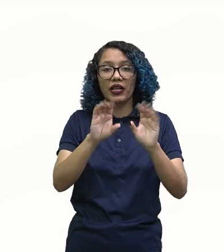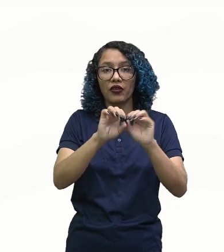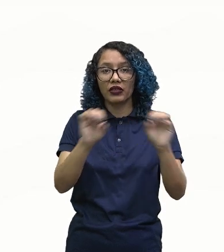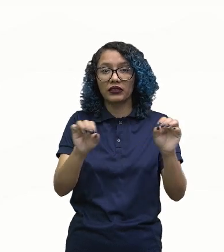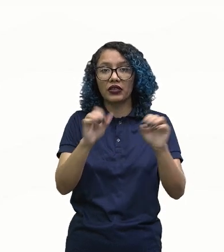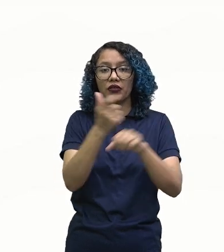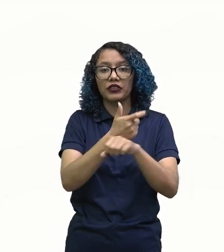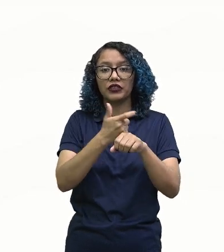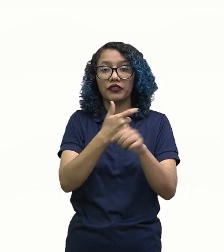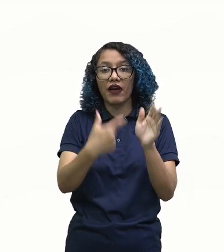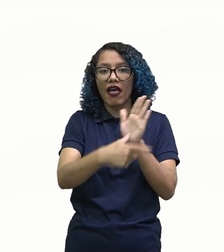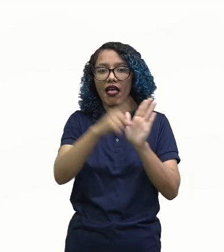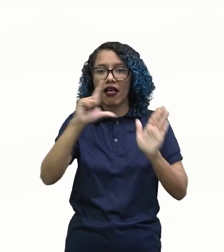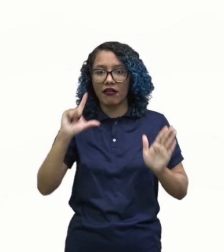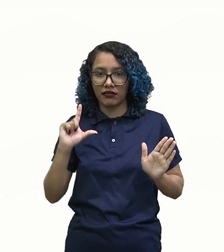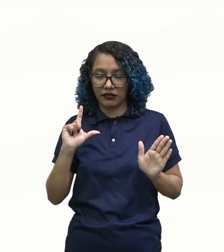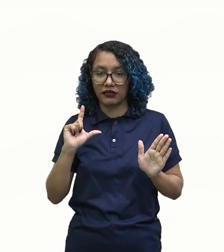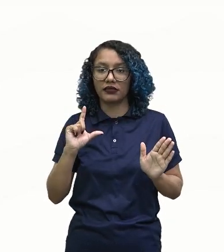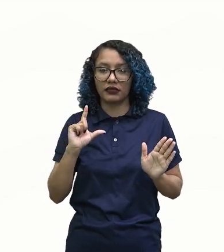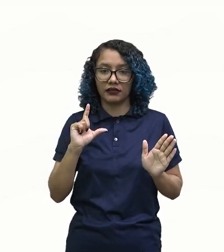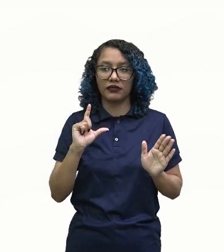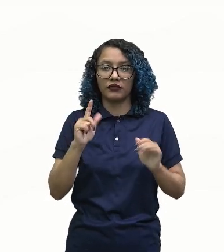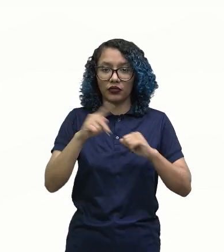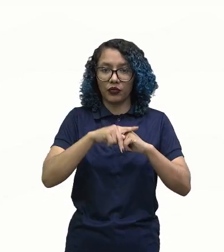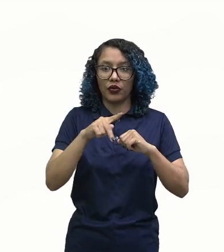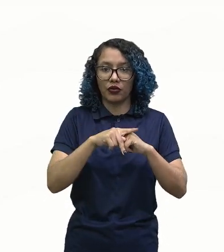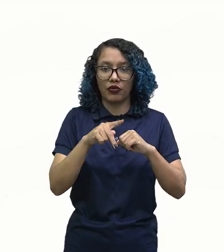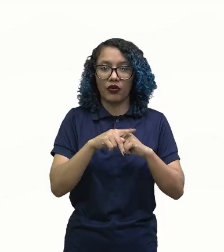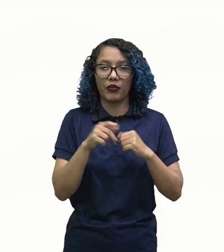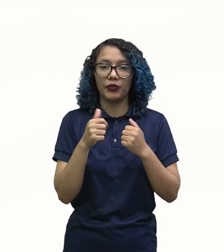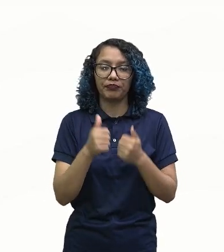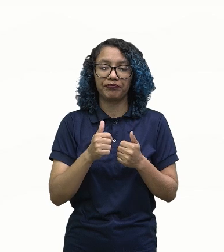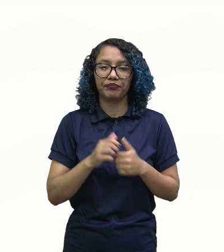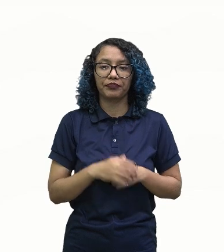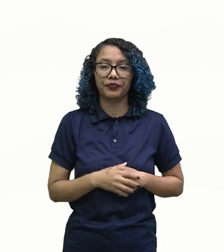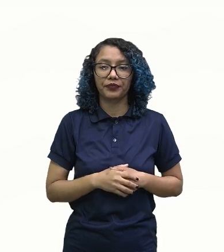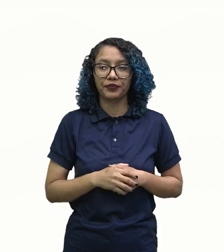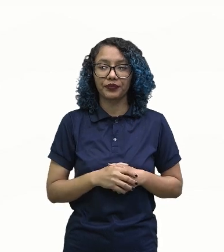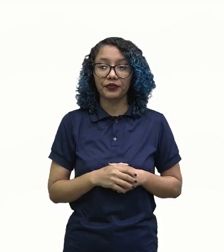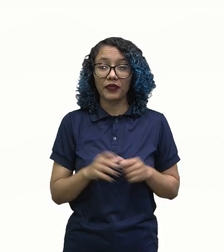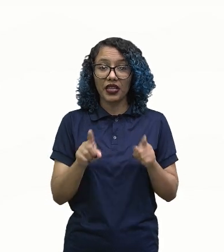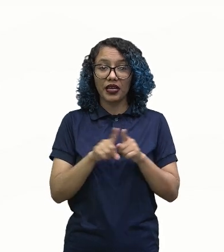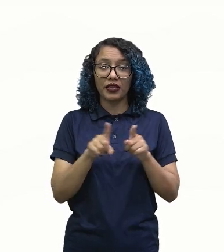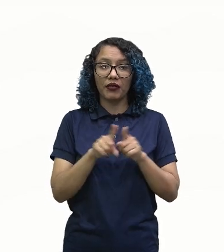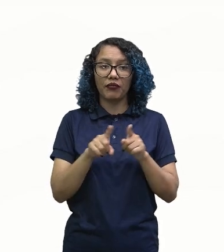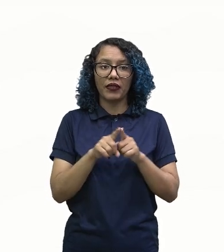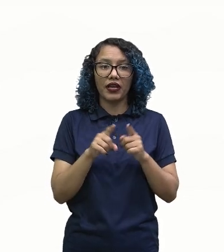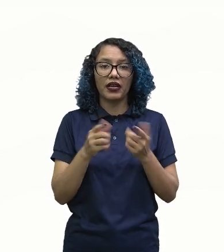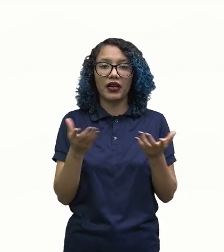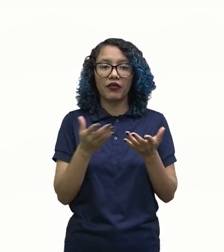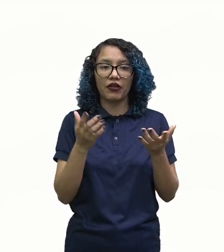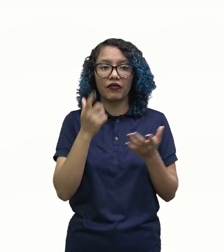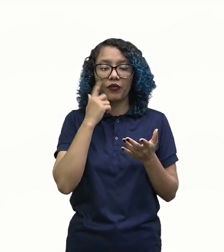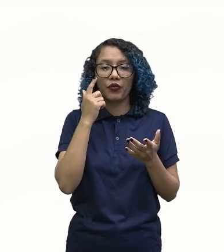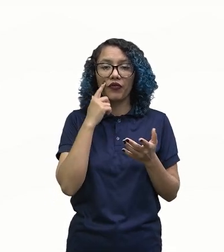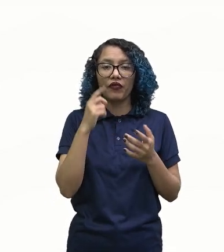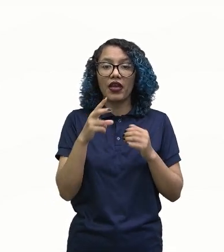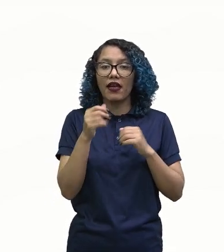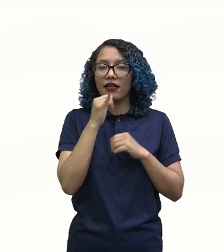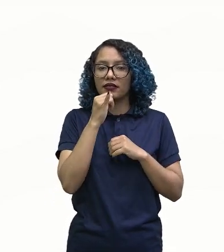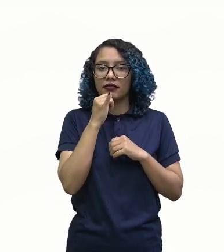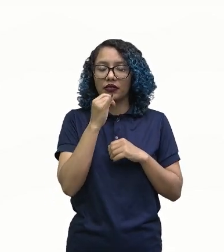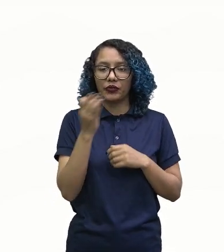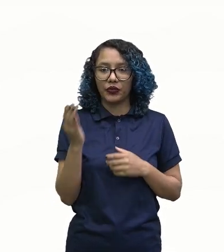Ela vai aparecer antes do pronome relativo, ok? E eu quero que vocês acompanhem aí os exemplos